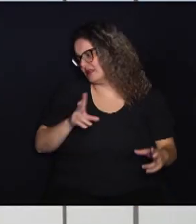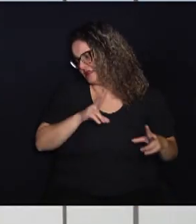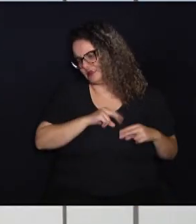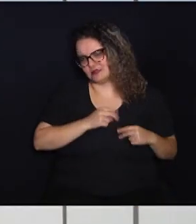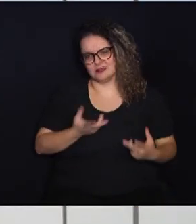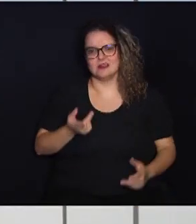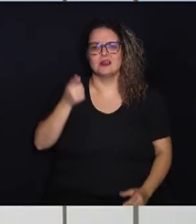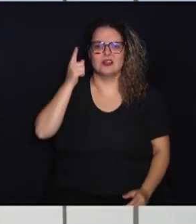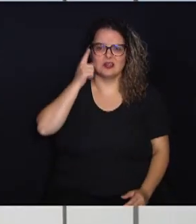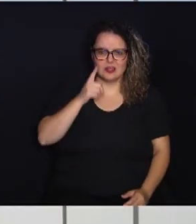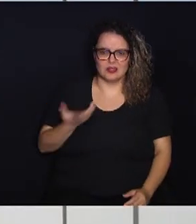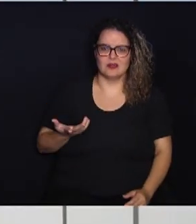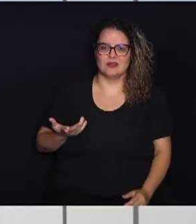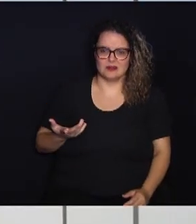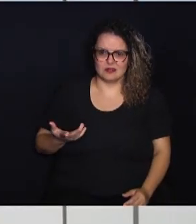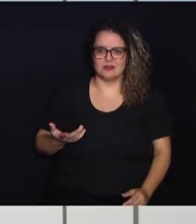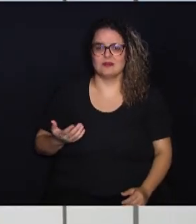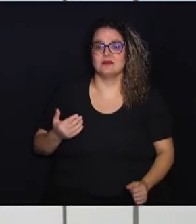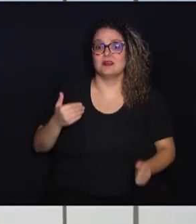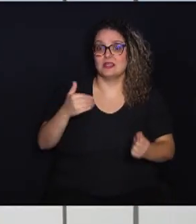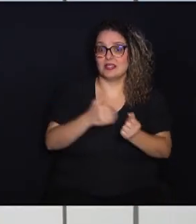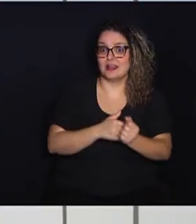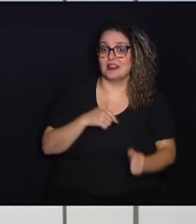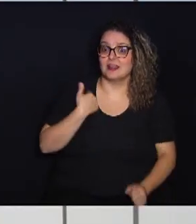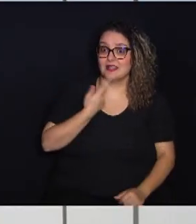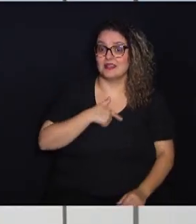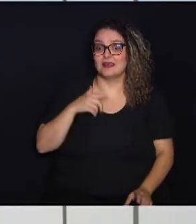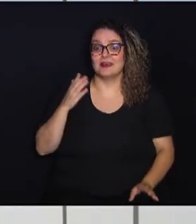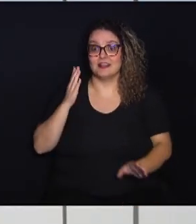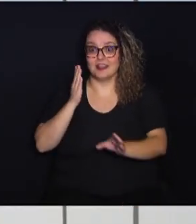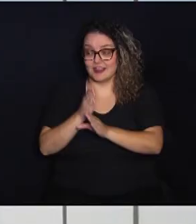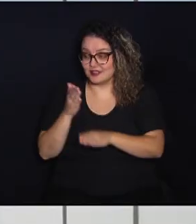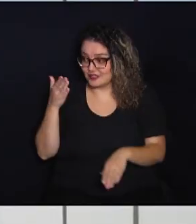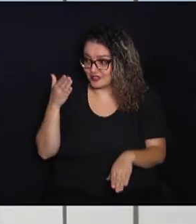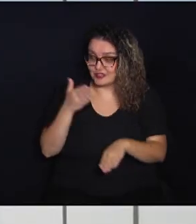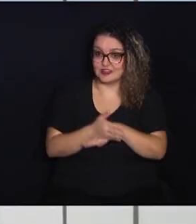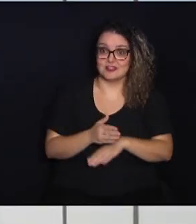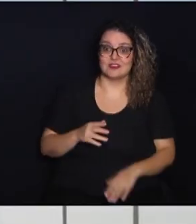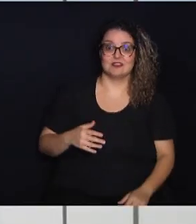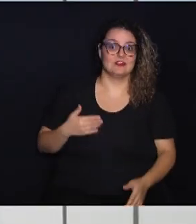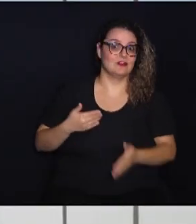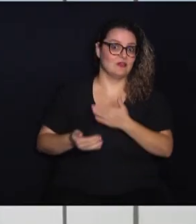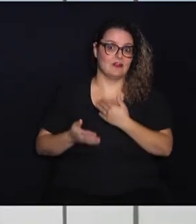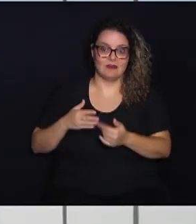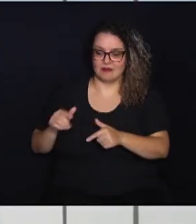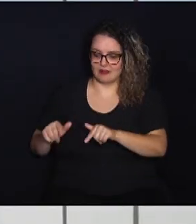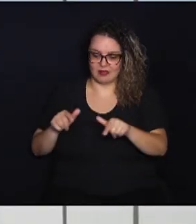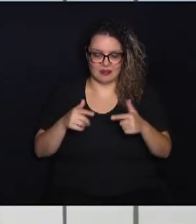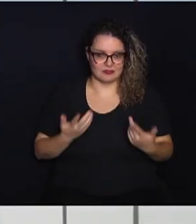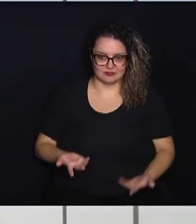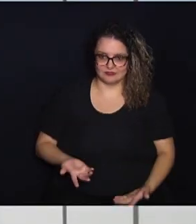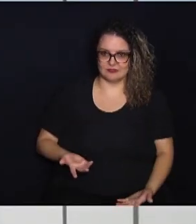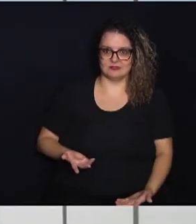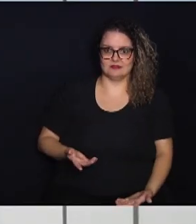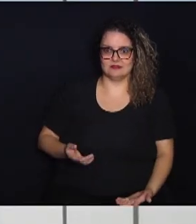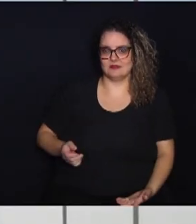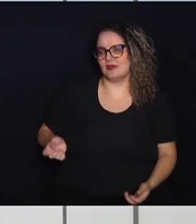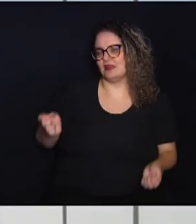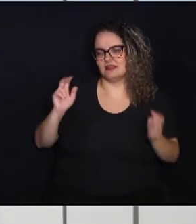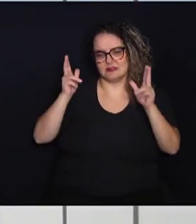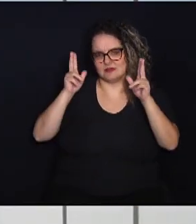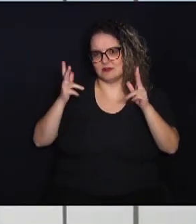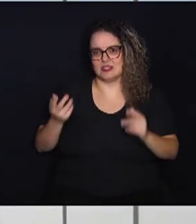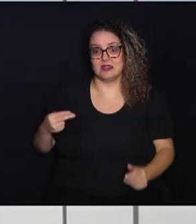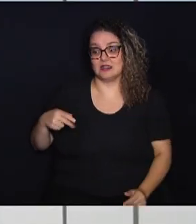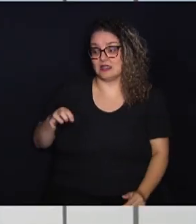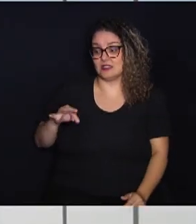eles conseguem tirar as nossas senhas, eles conseguem achar acessos para eles ir aonde eles quiserem. Eles são espertos, eles são